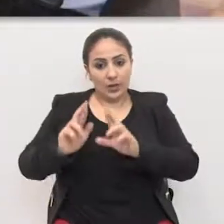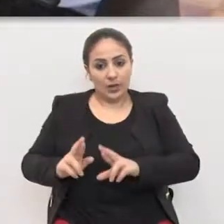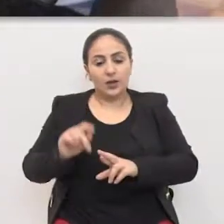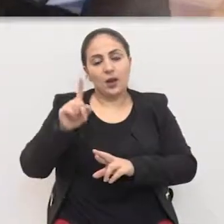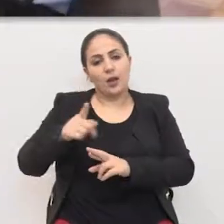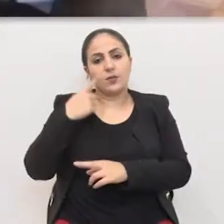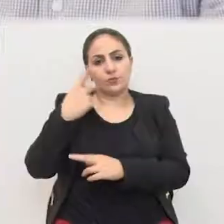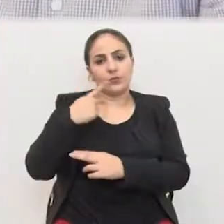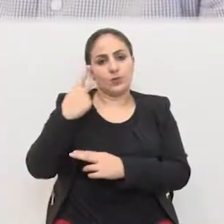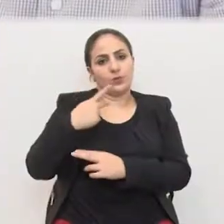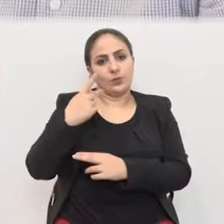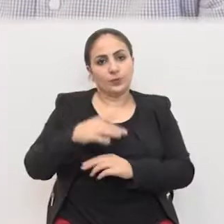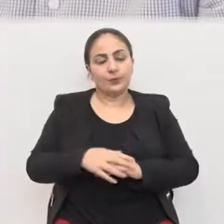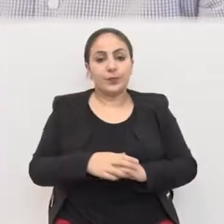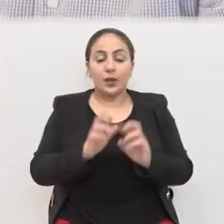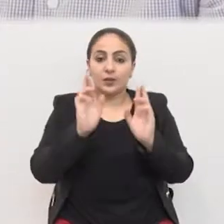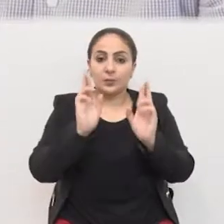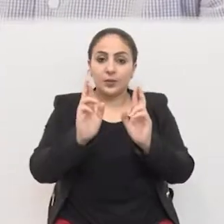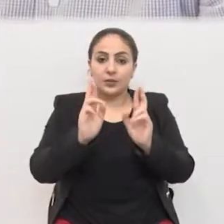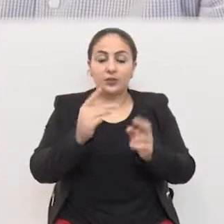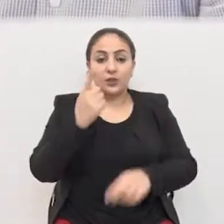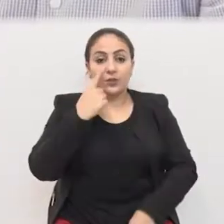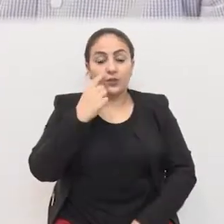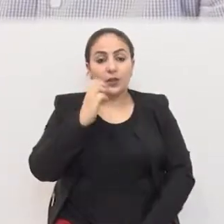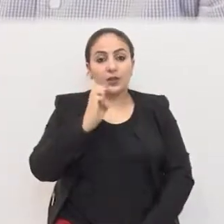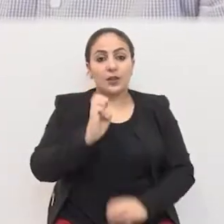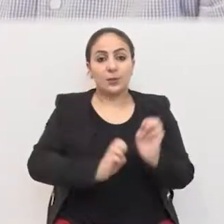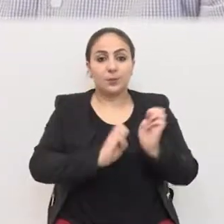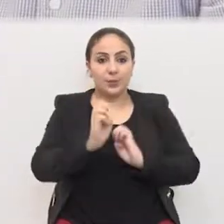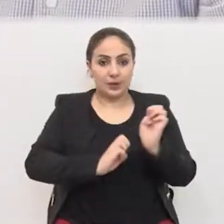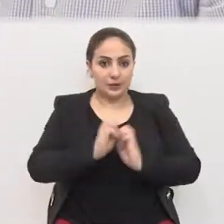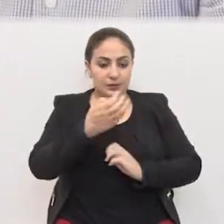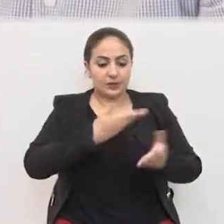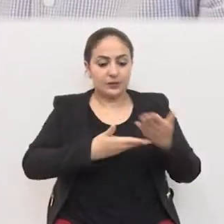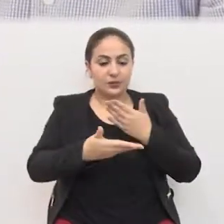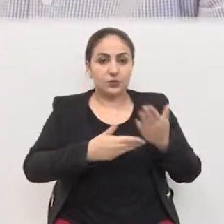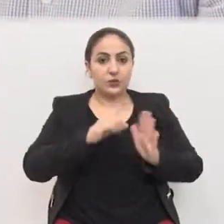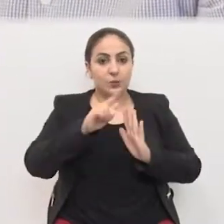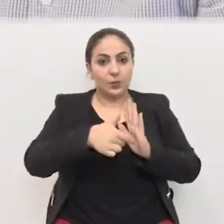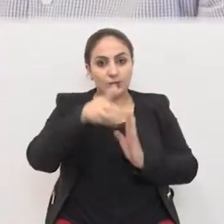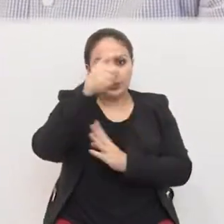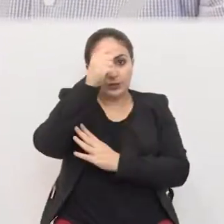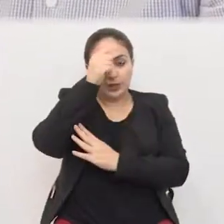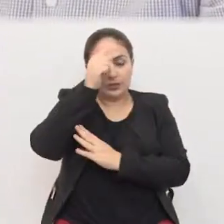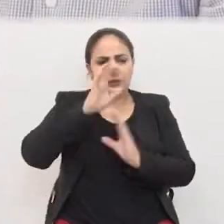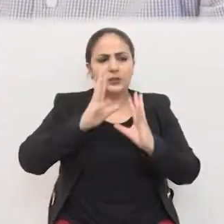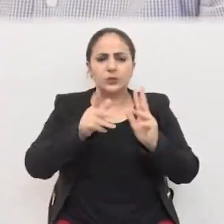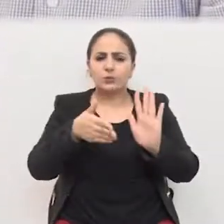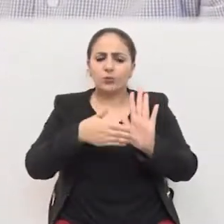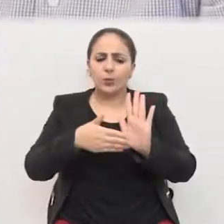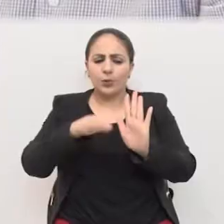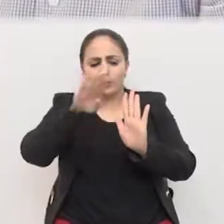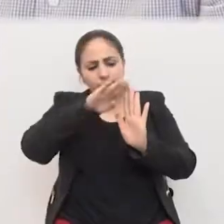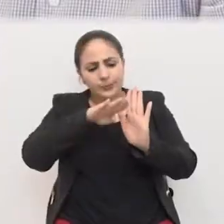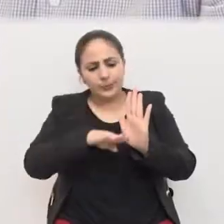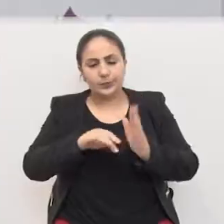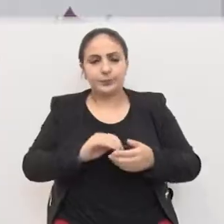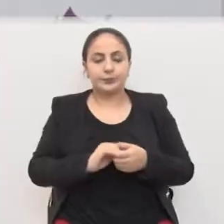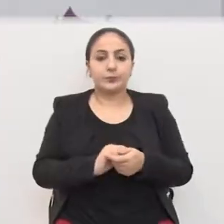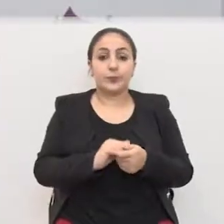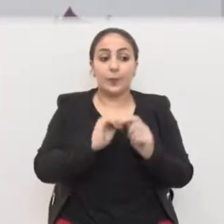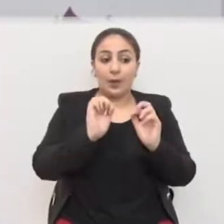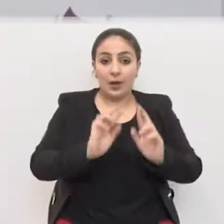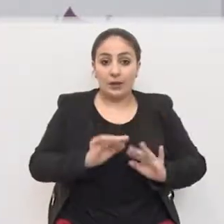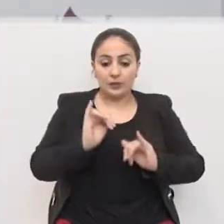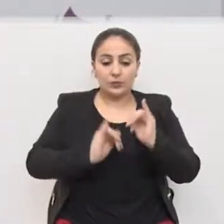dos vereadores. A expectativa é de definir a empresa contemplada após a análise de todas as propostas.